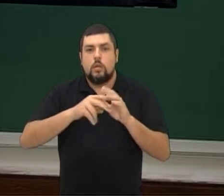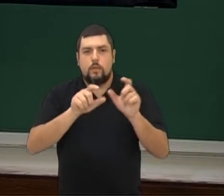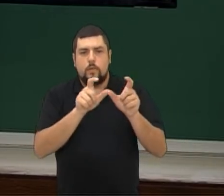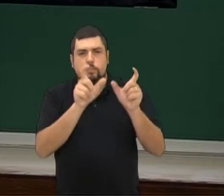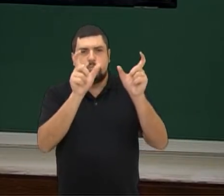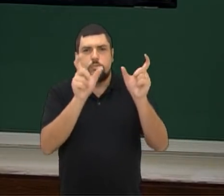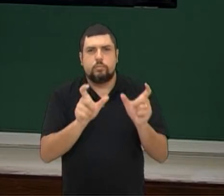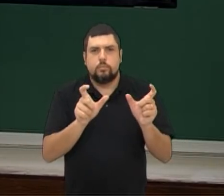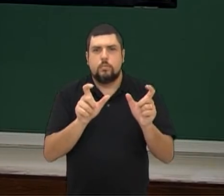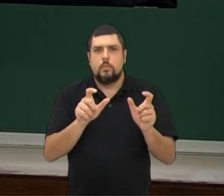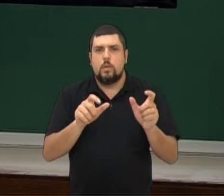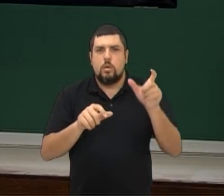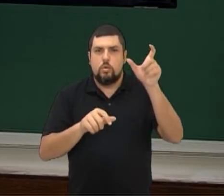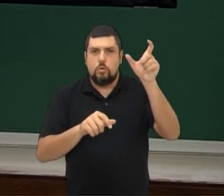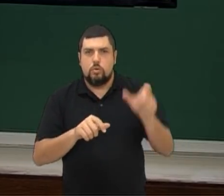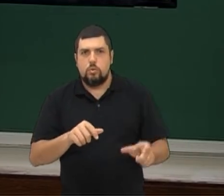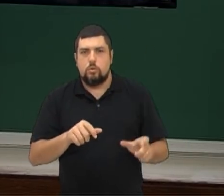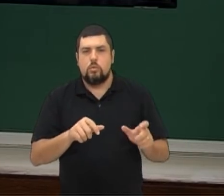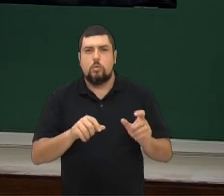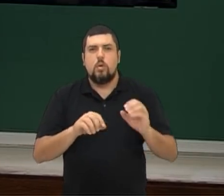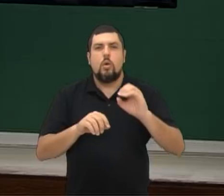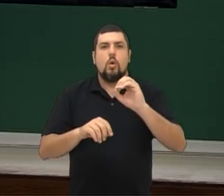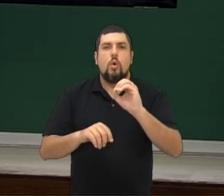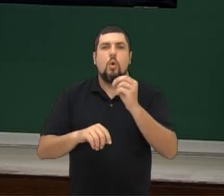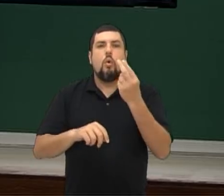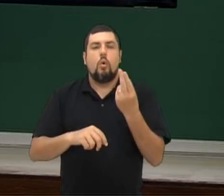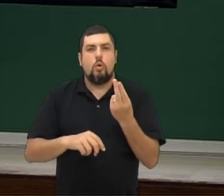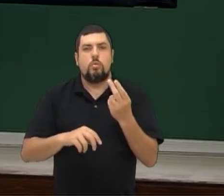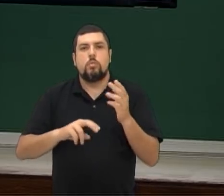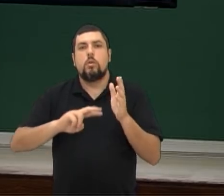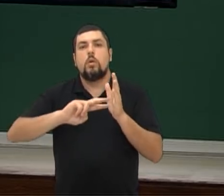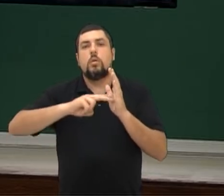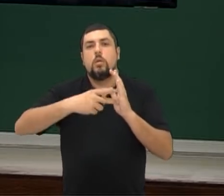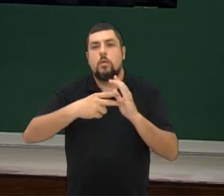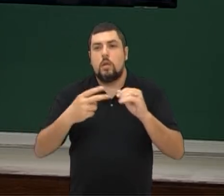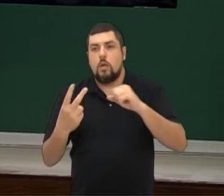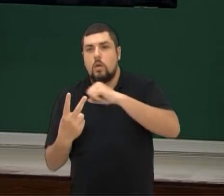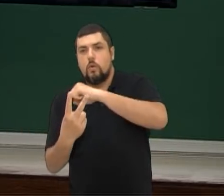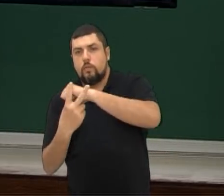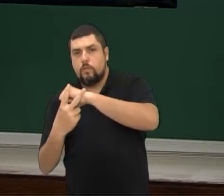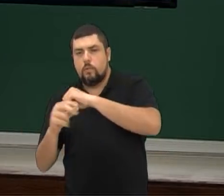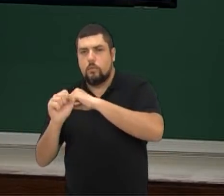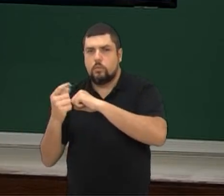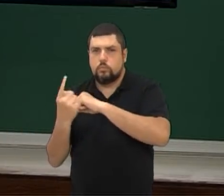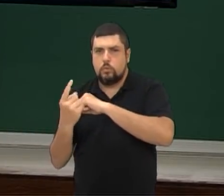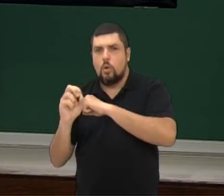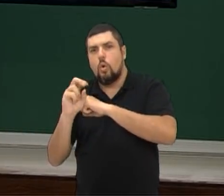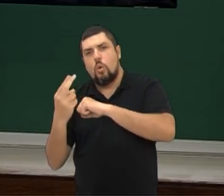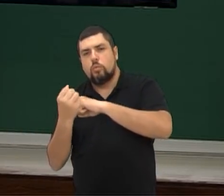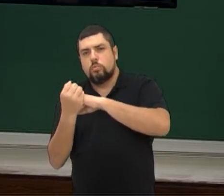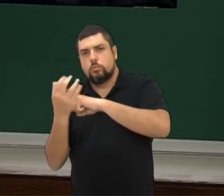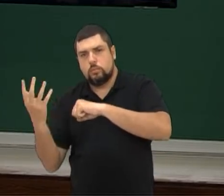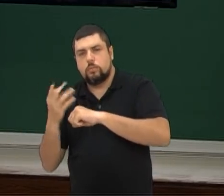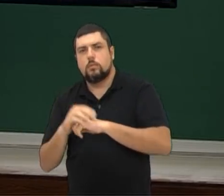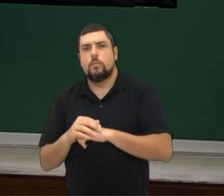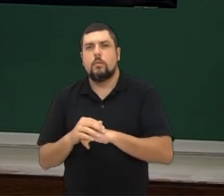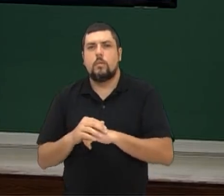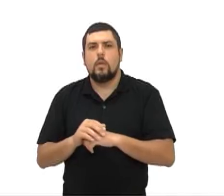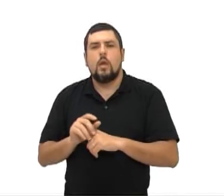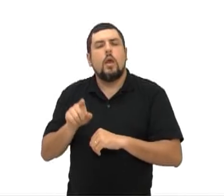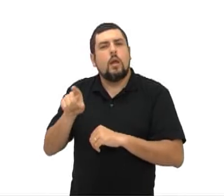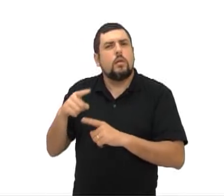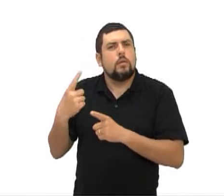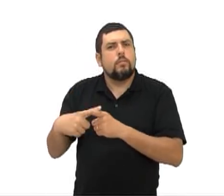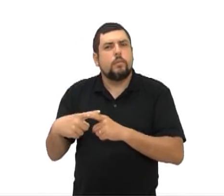dois núcleos diferentes. E eu utilizo o ou, eu posso colocar tanto no singular como no plural. E nesse caso, por que será que ele está